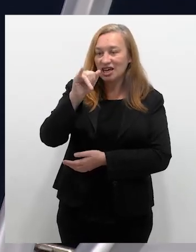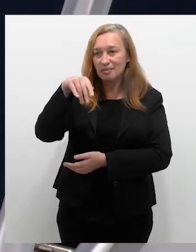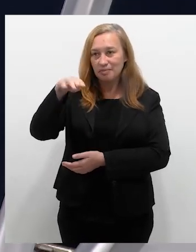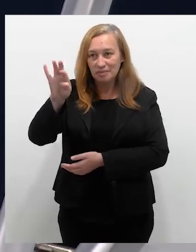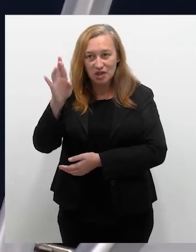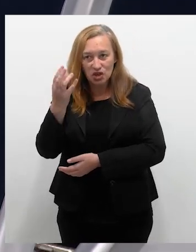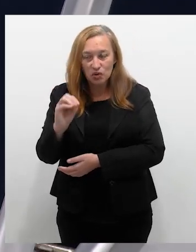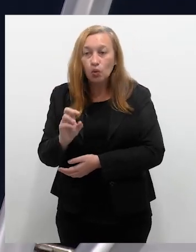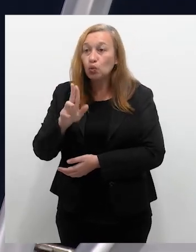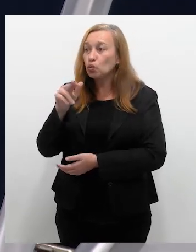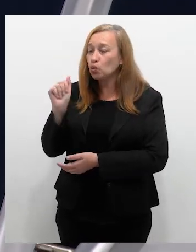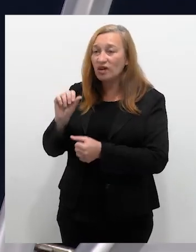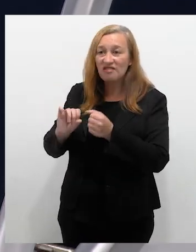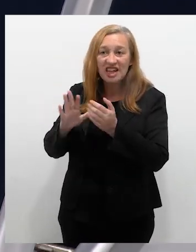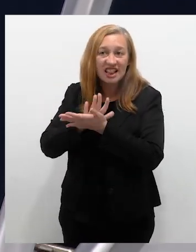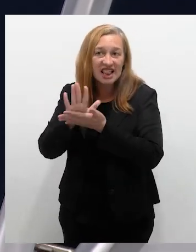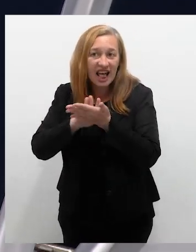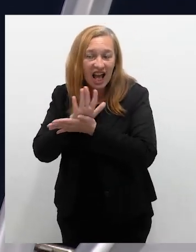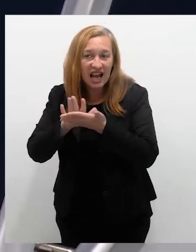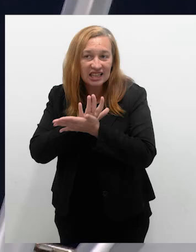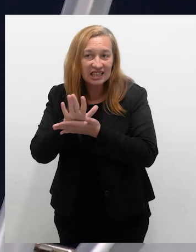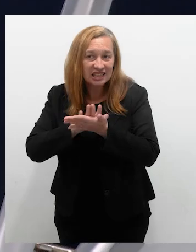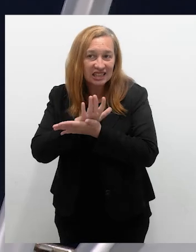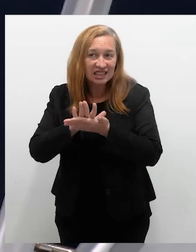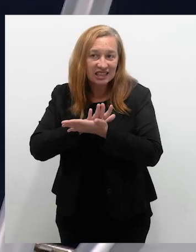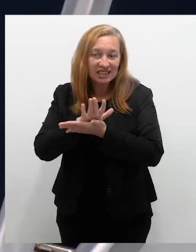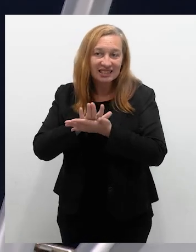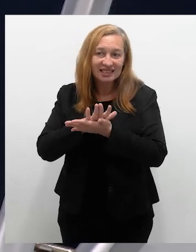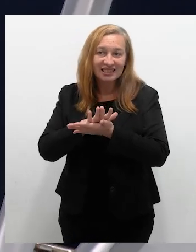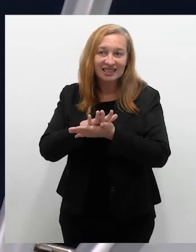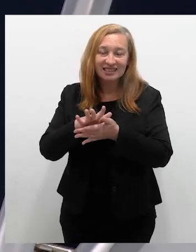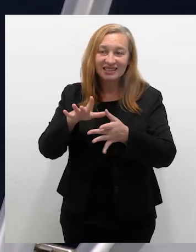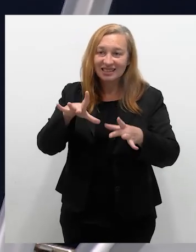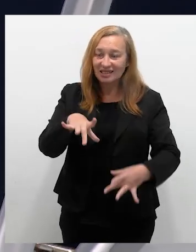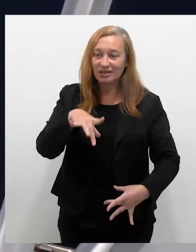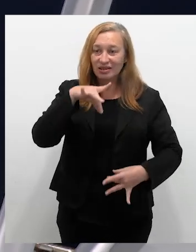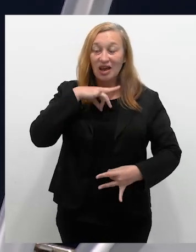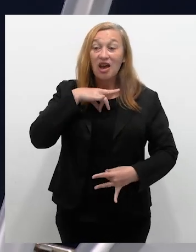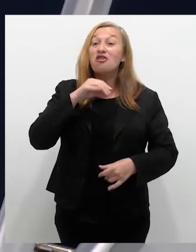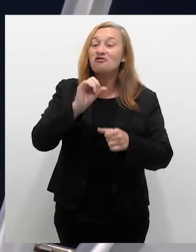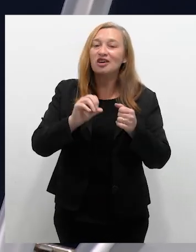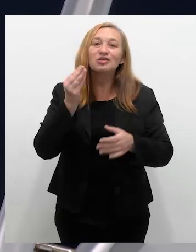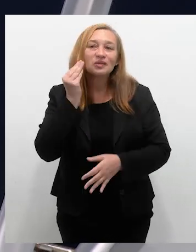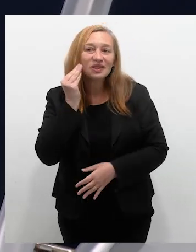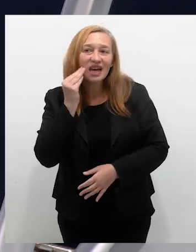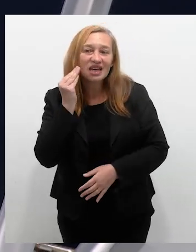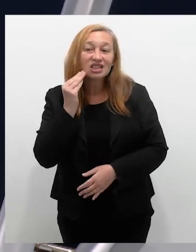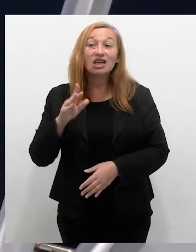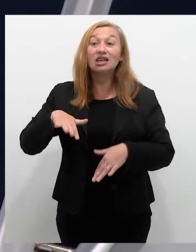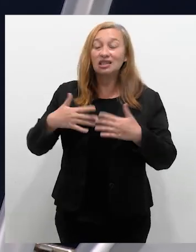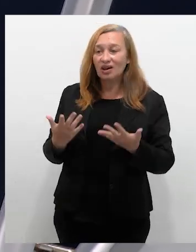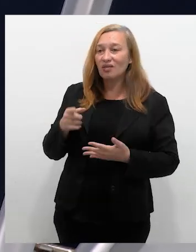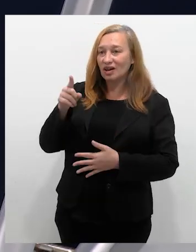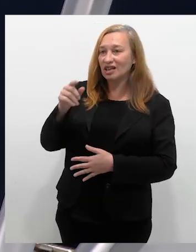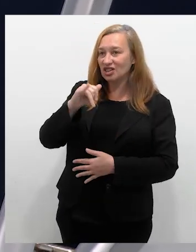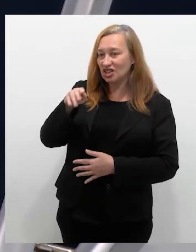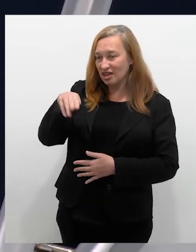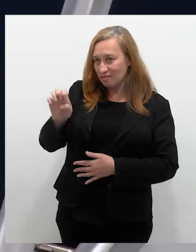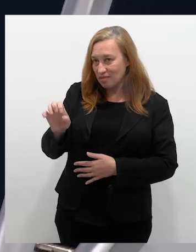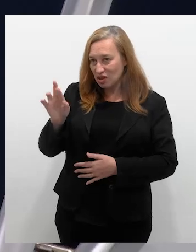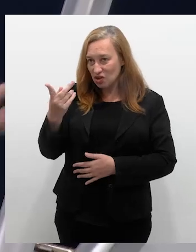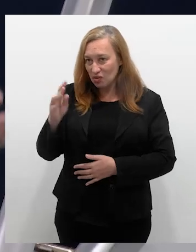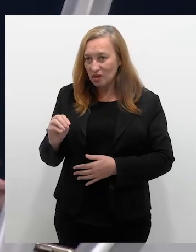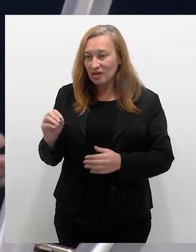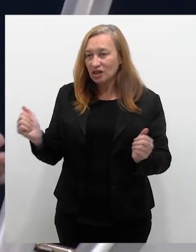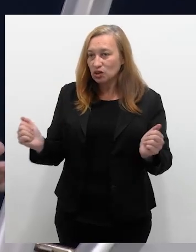até então nunca tinha feito nada de dramaturgia, né, foi fazer o teste. E quando o Jaiminho foi fazer o teste, ele ia fazer o